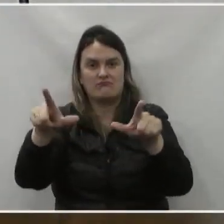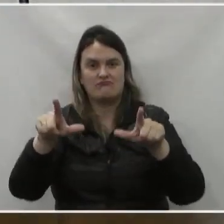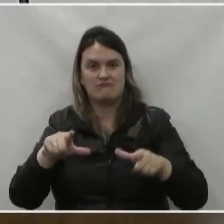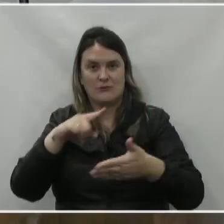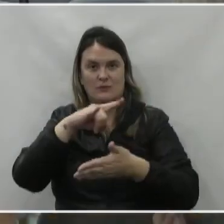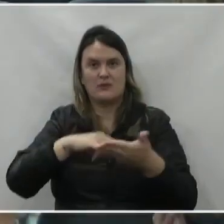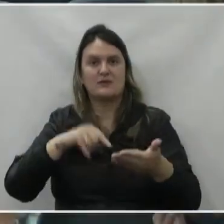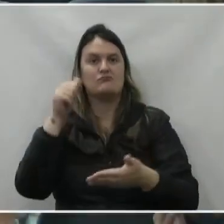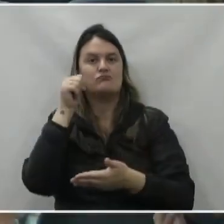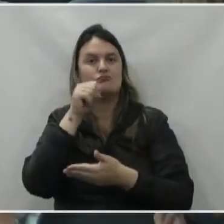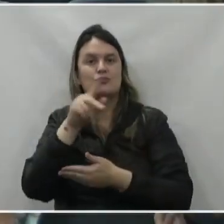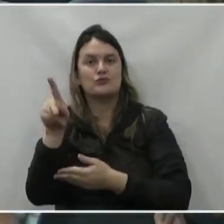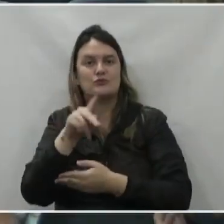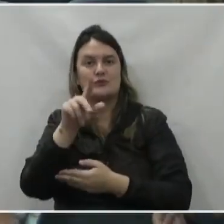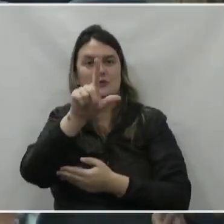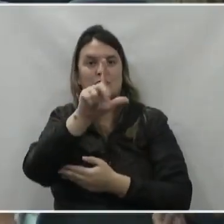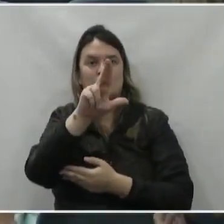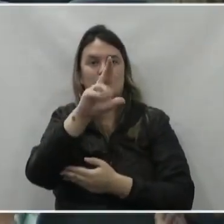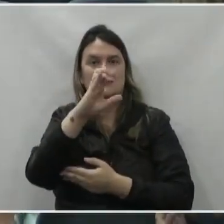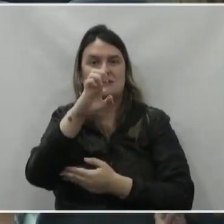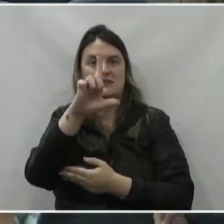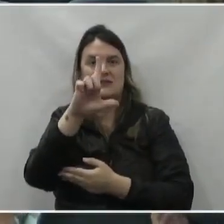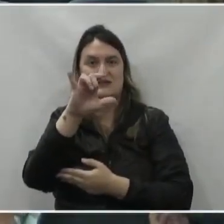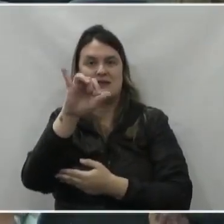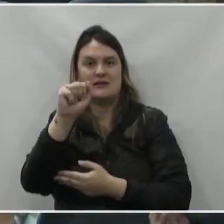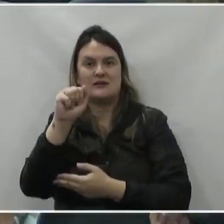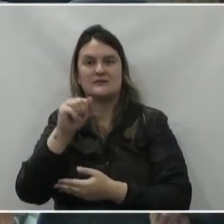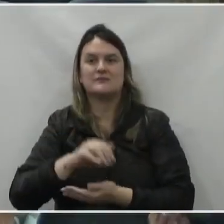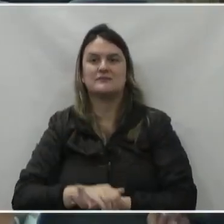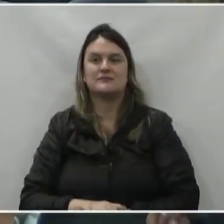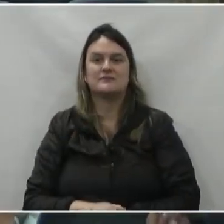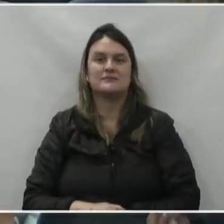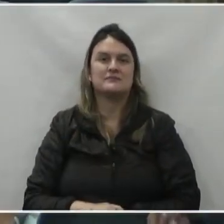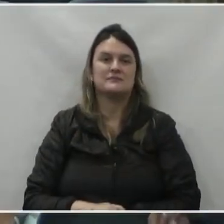homenagem à professora Lucélia Aparecida Weber.